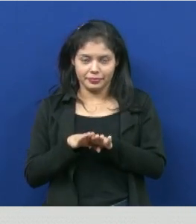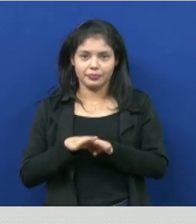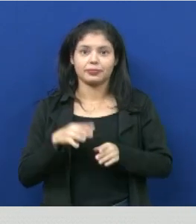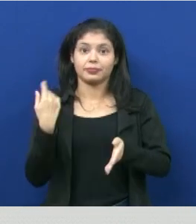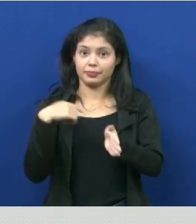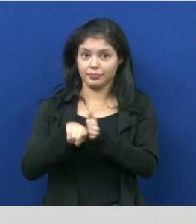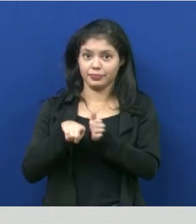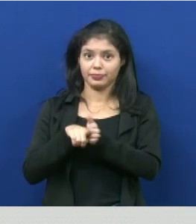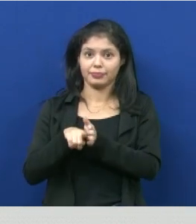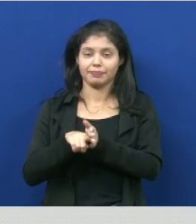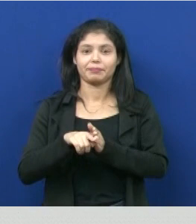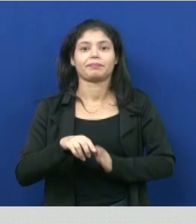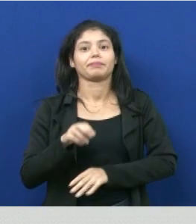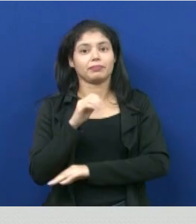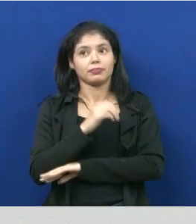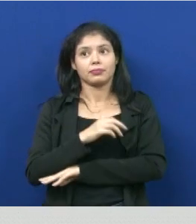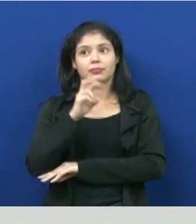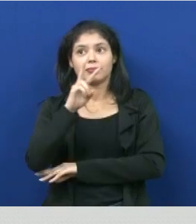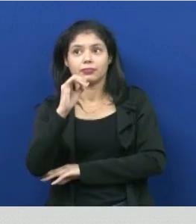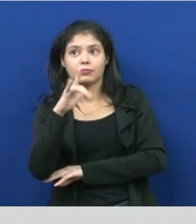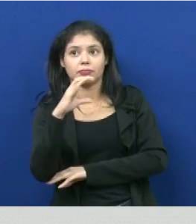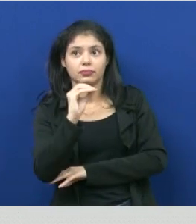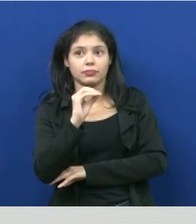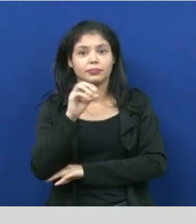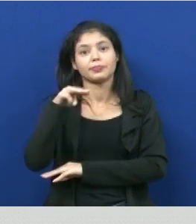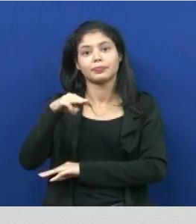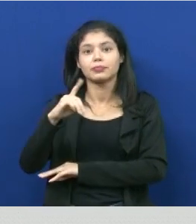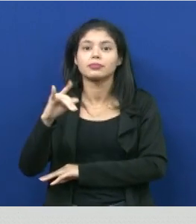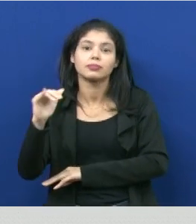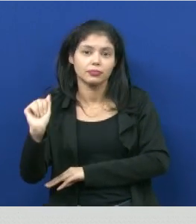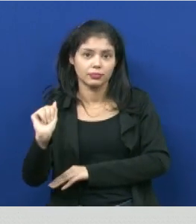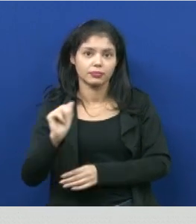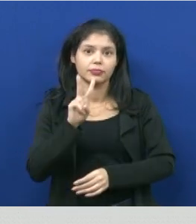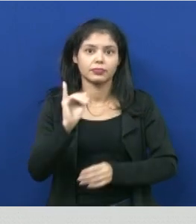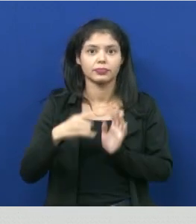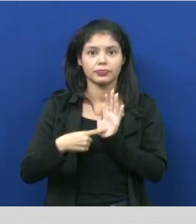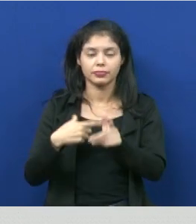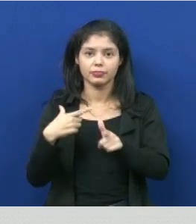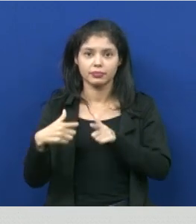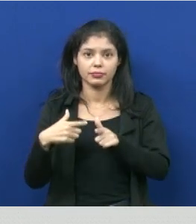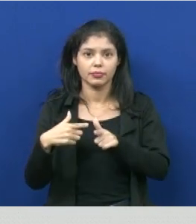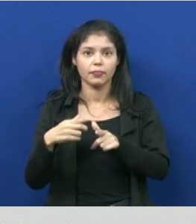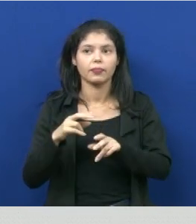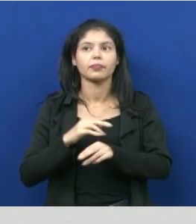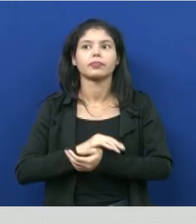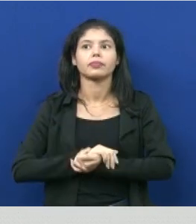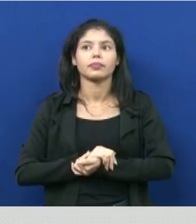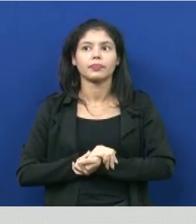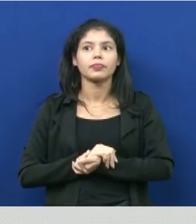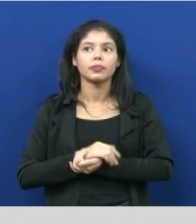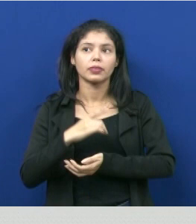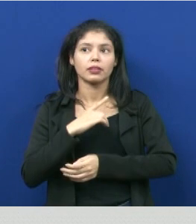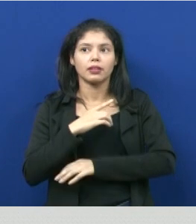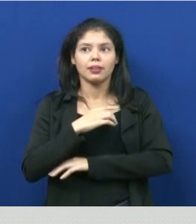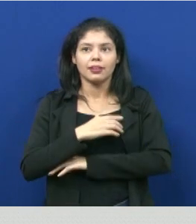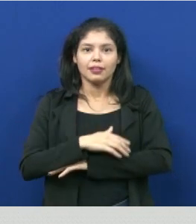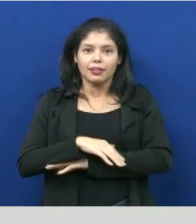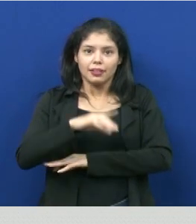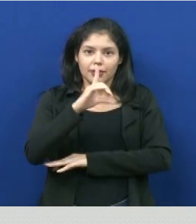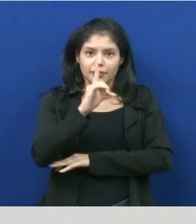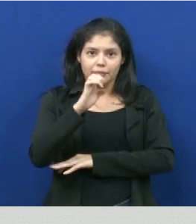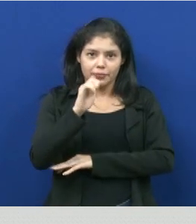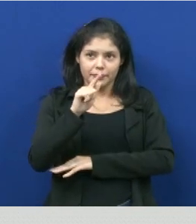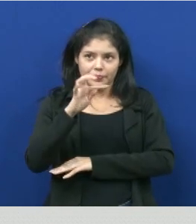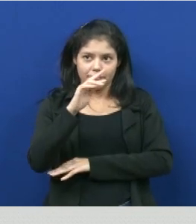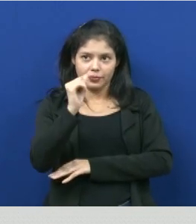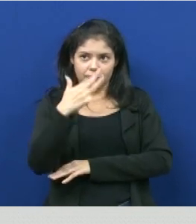envolvem a ideia de velocidade, e velocidade média, nós vamos trabalhar geralmente ΔS sobre